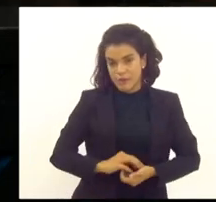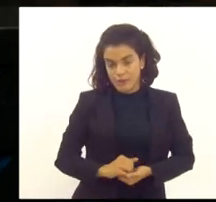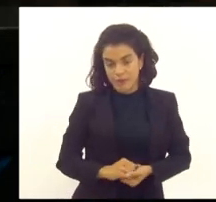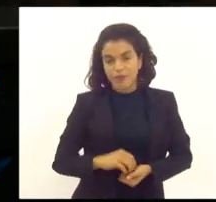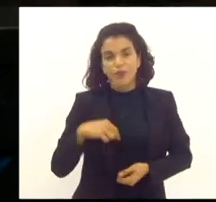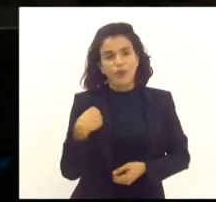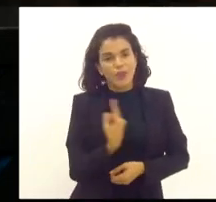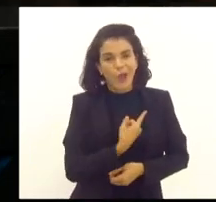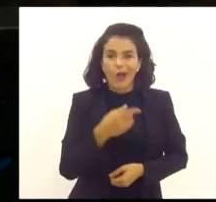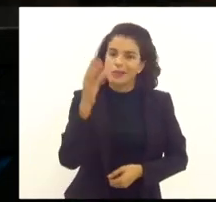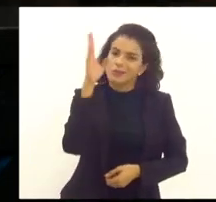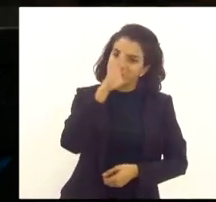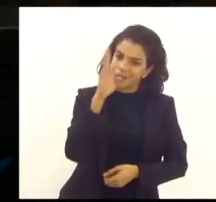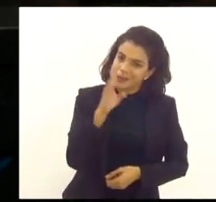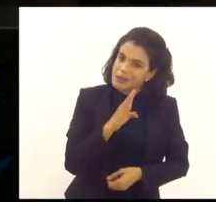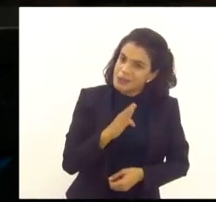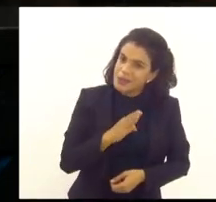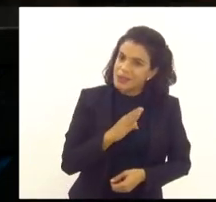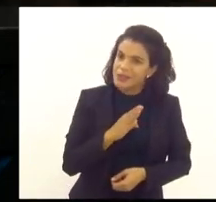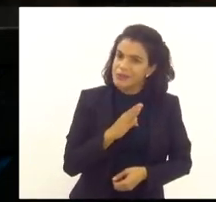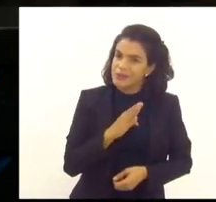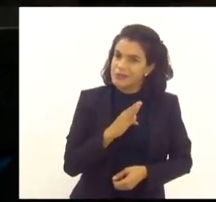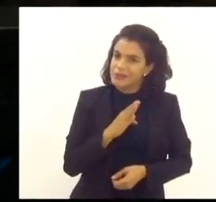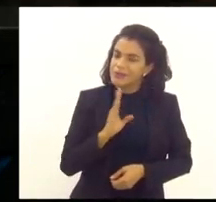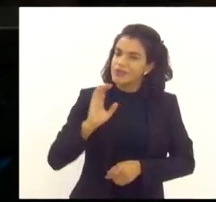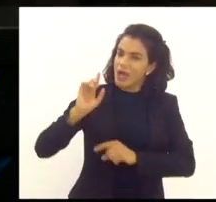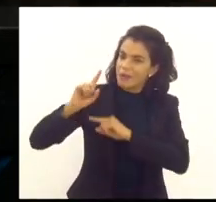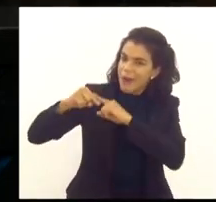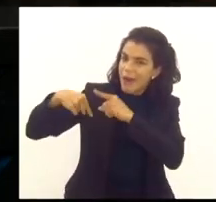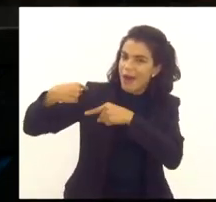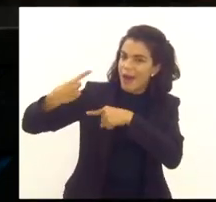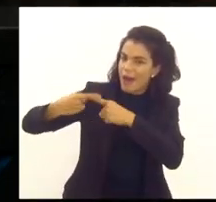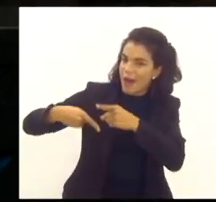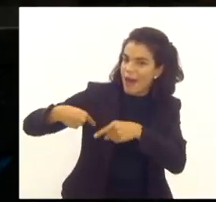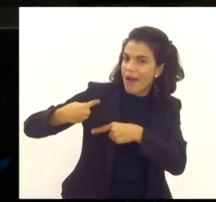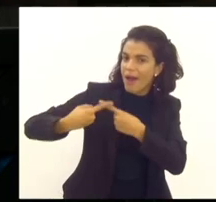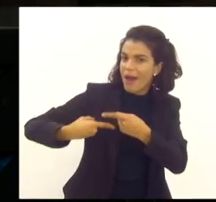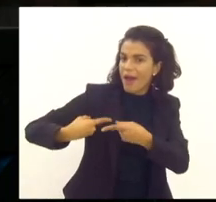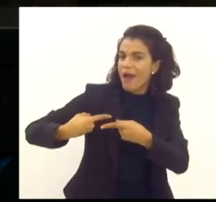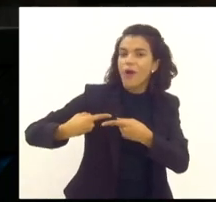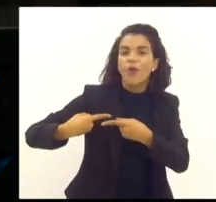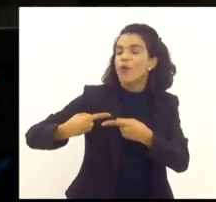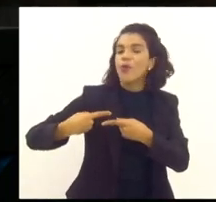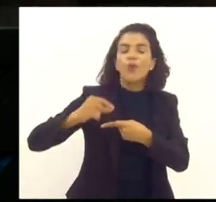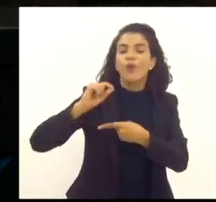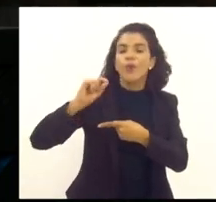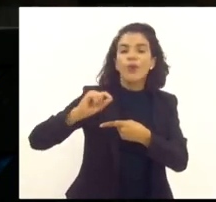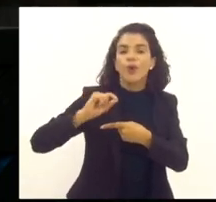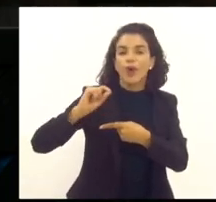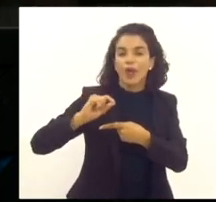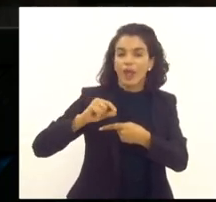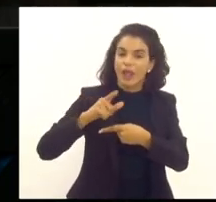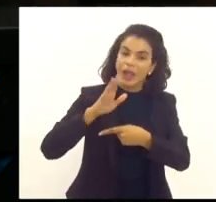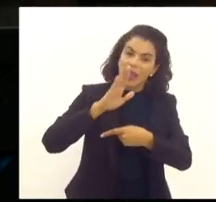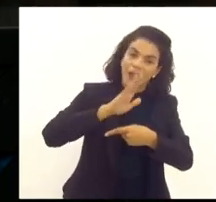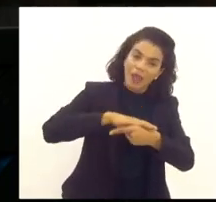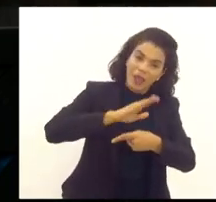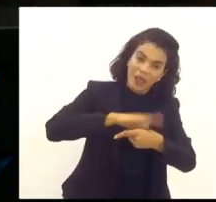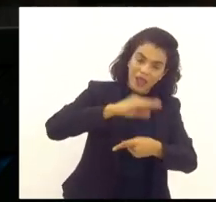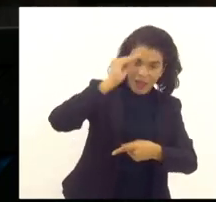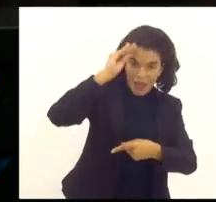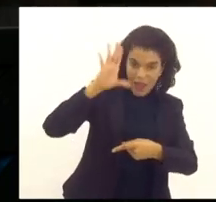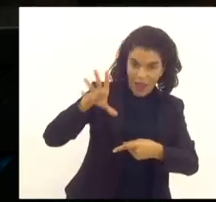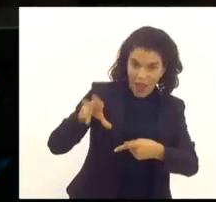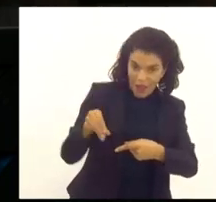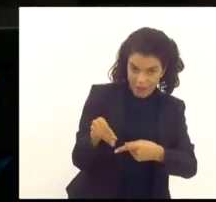nós brasileiros defendemos grande parte de todos nós da matriz